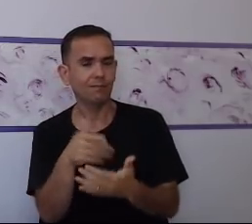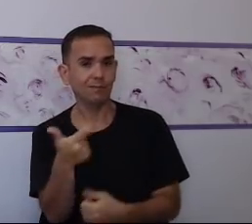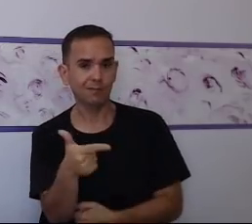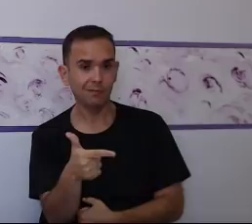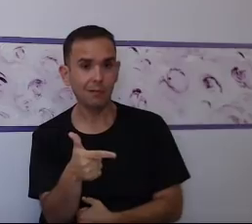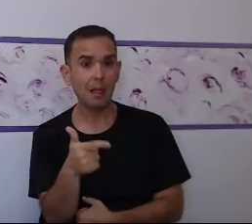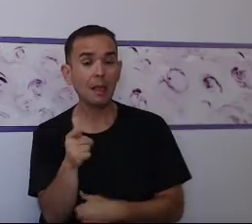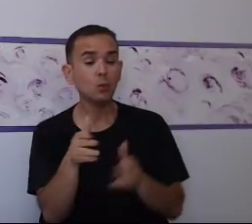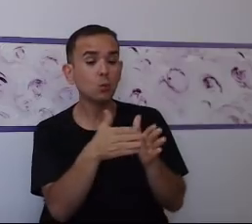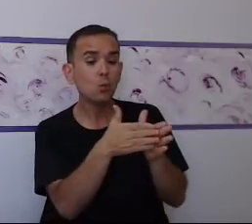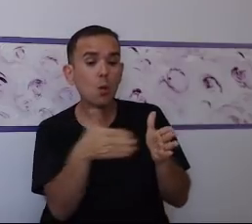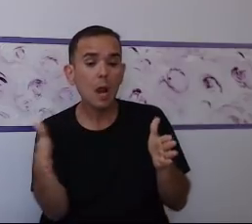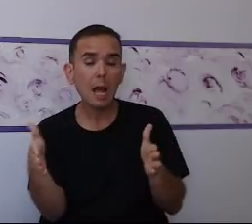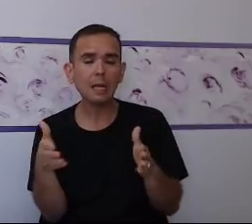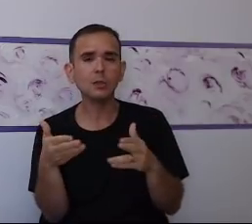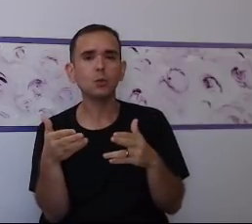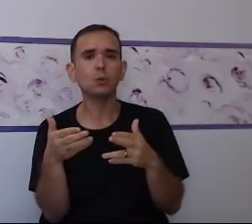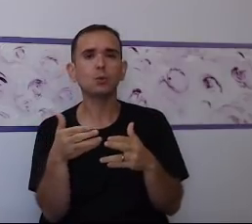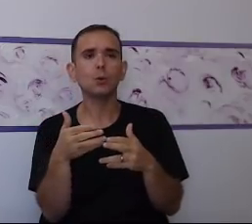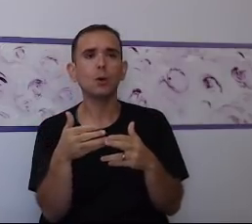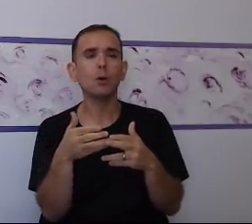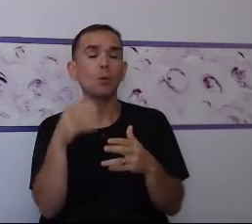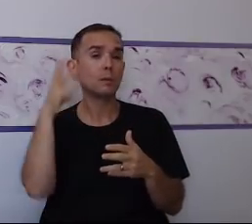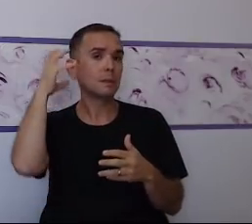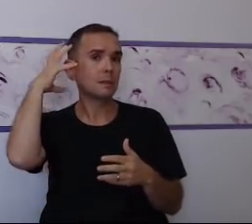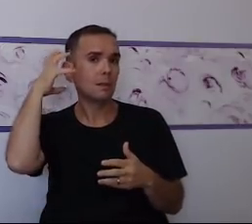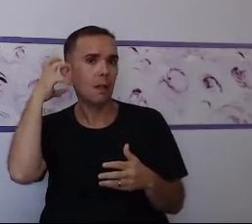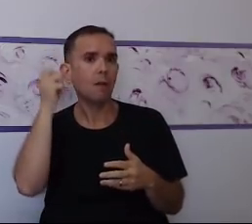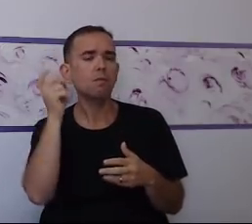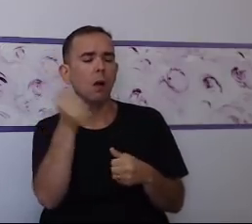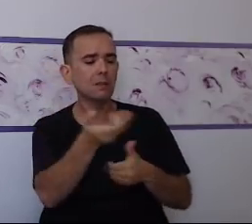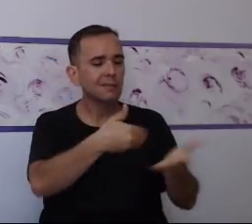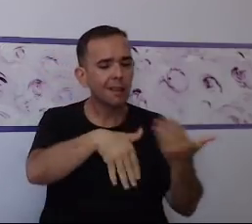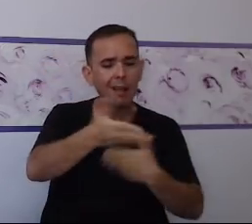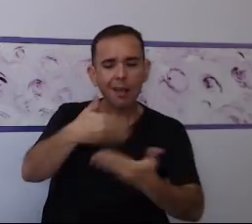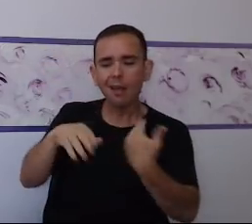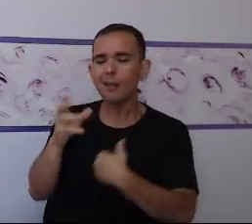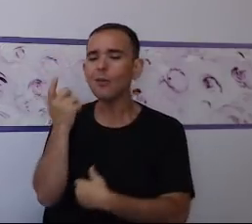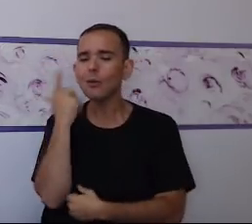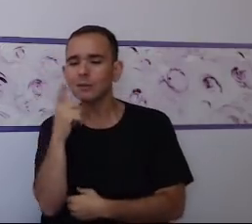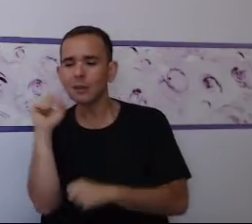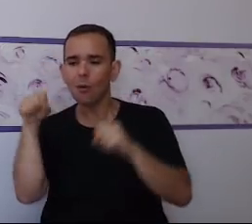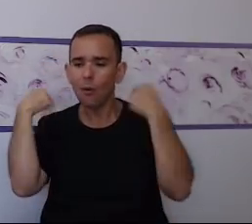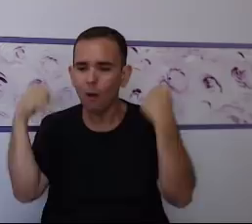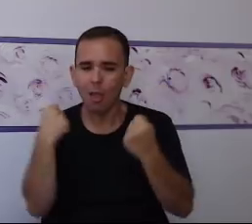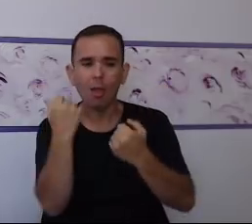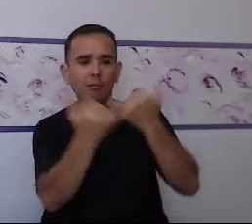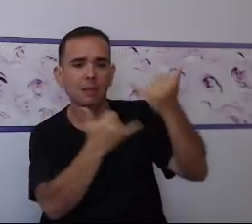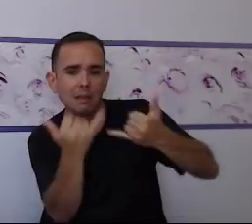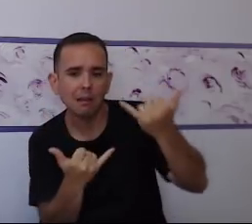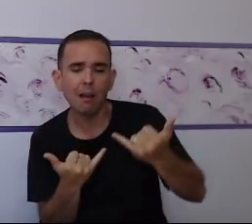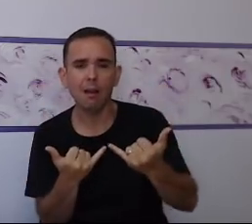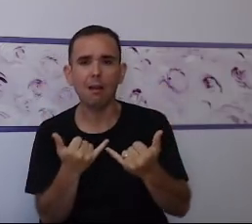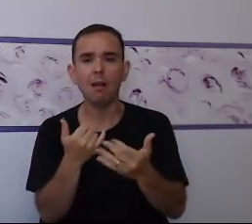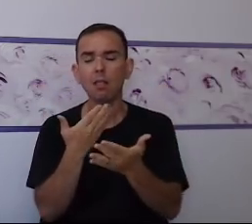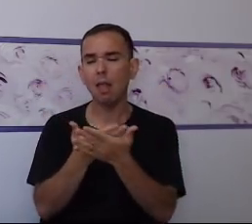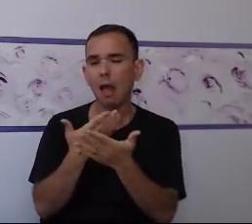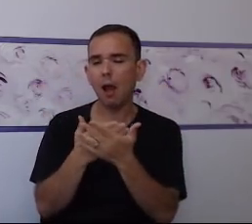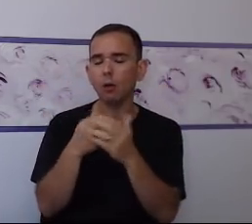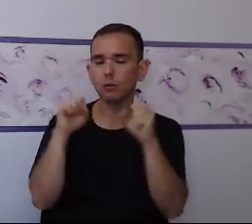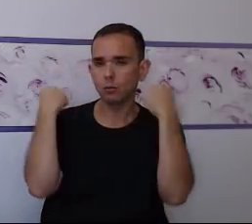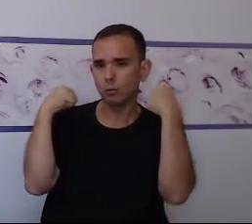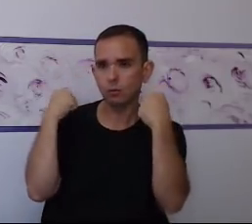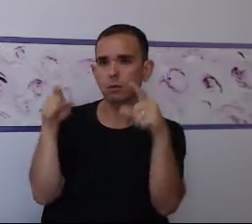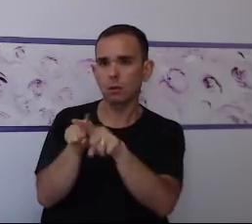que durante o recreio, ele vai conseguir interagir com as outras crianças, ele vai conseguir correr, ele vai conseguir brincar. Nas aulas de educação